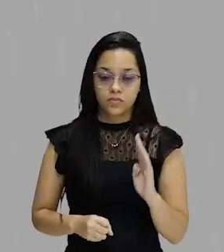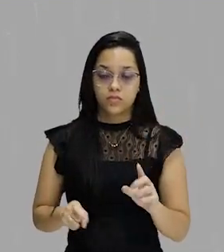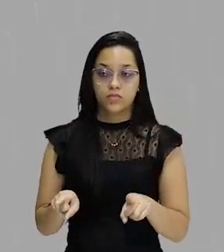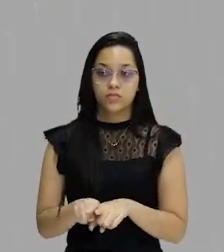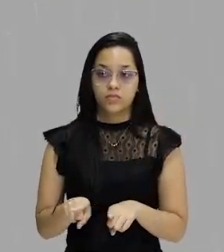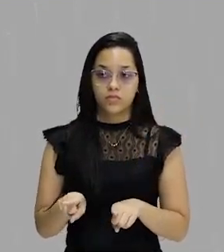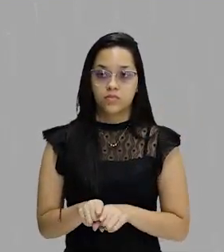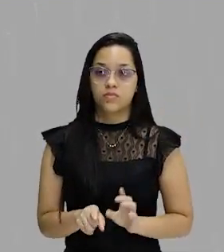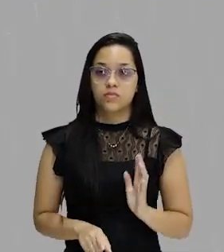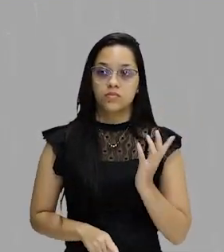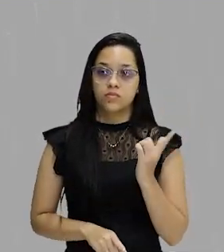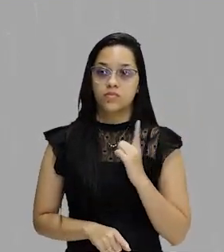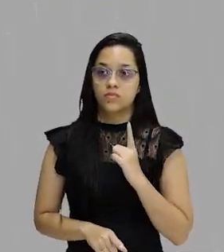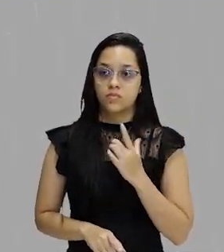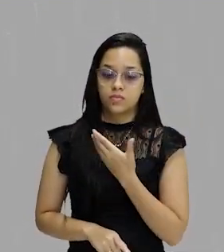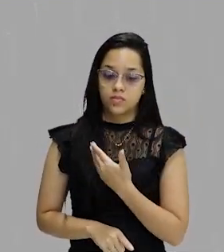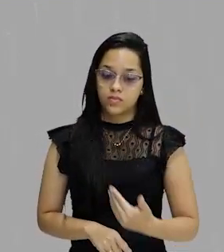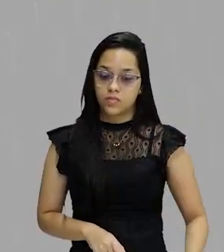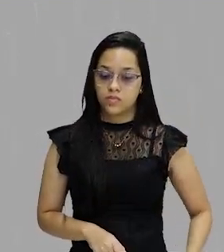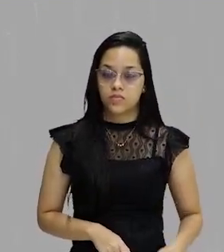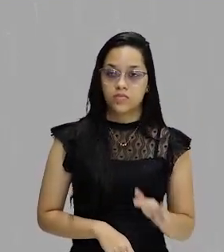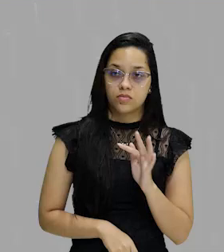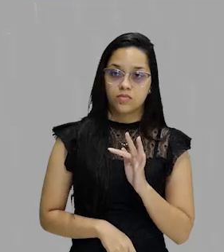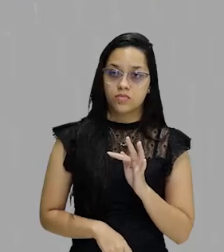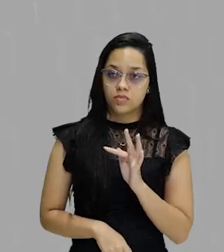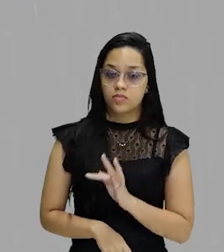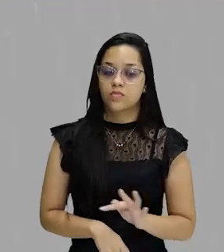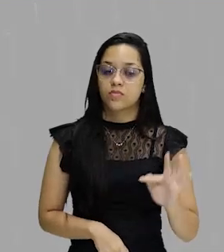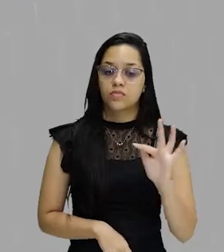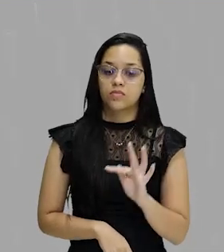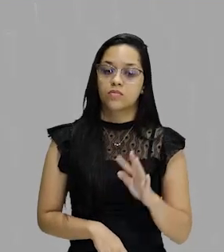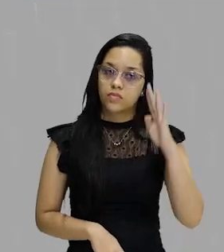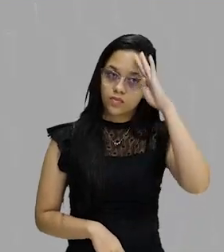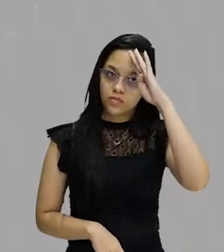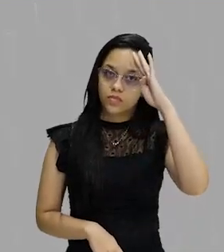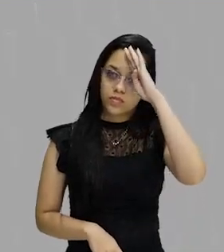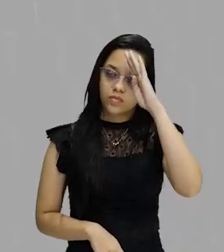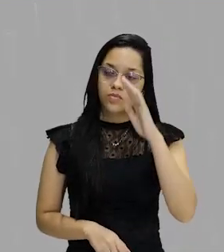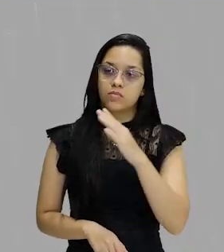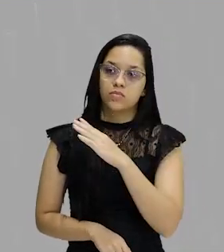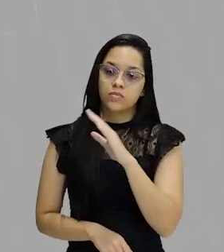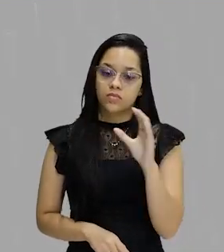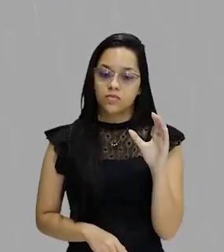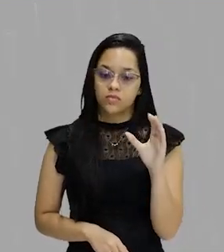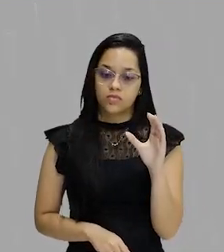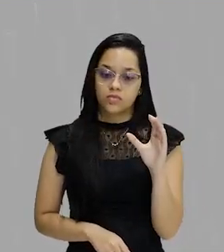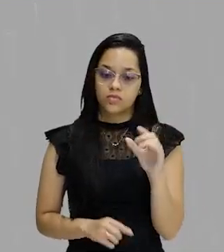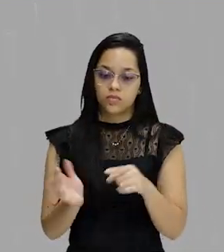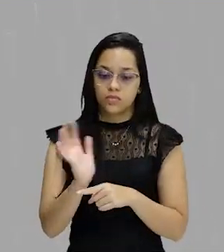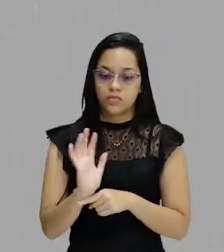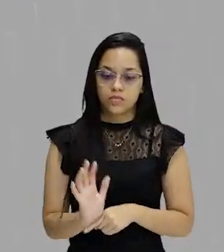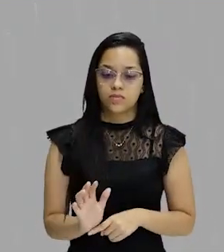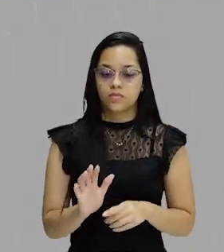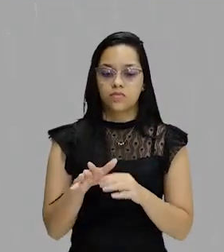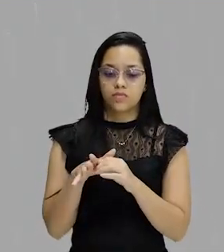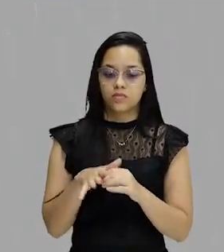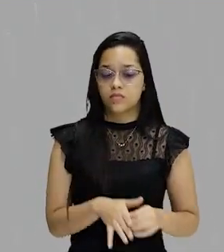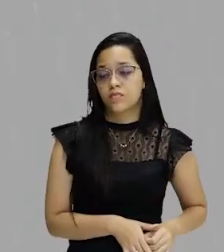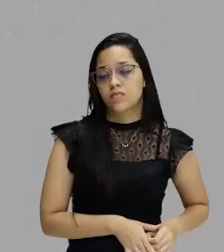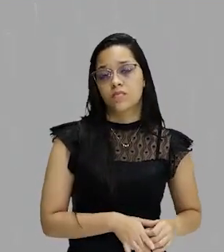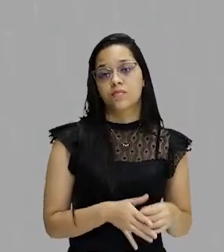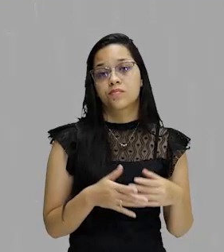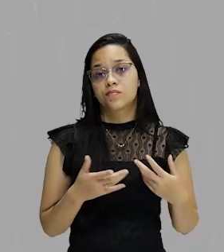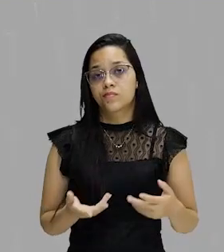está sendo feita pelo governo federal, pelos governos militares, é um cinema que vai ser excluído,